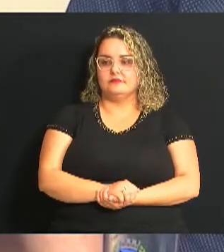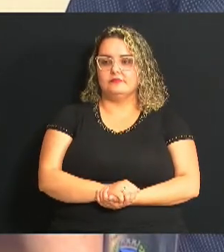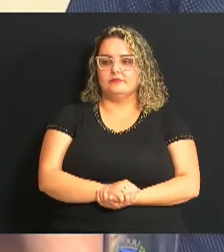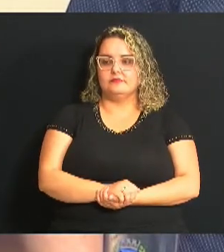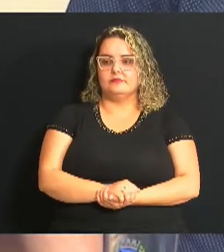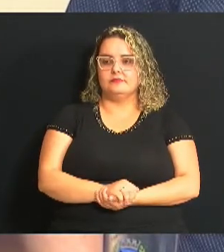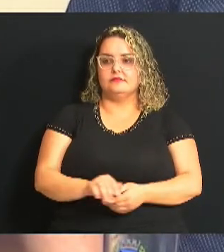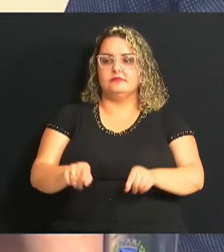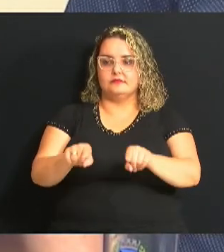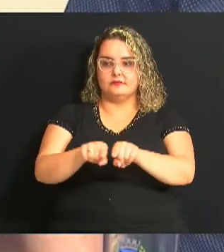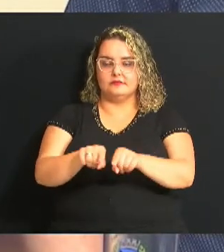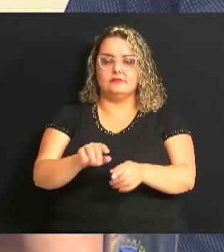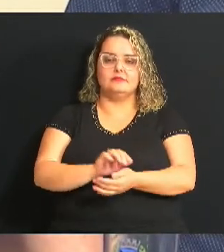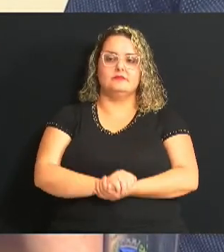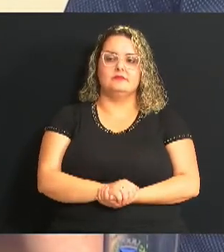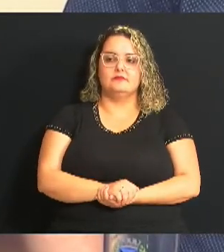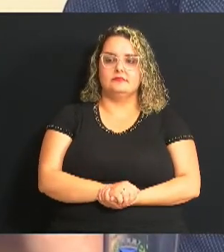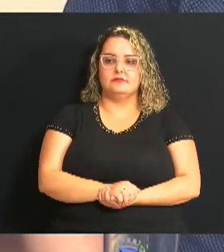Também,